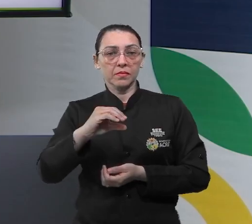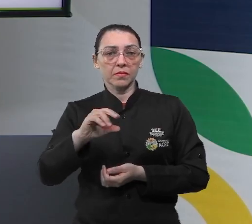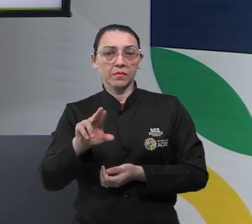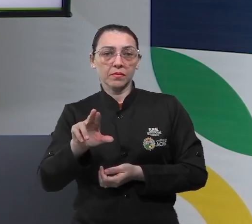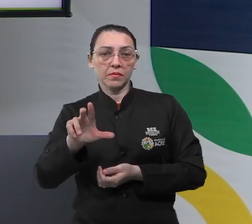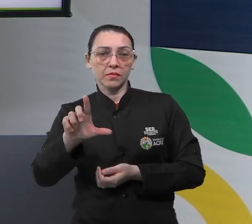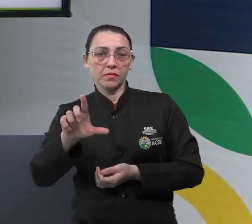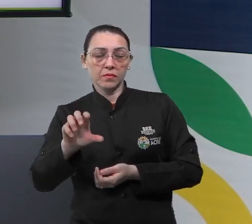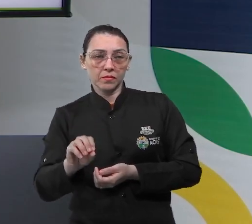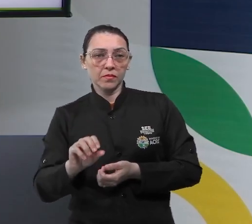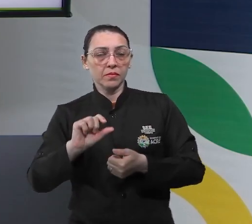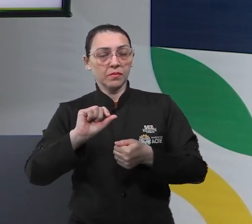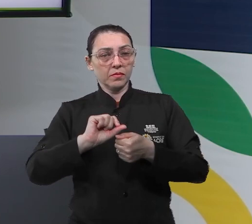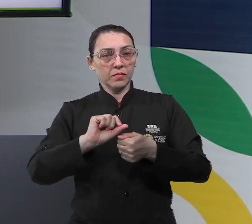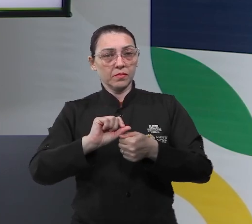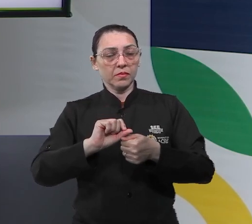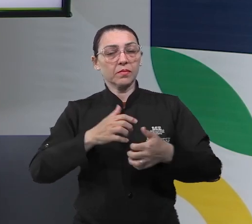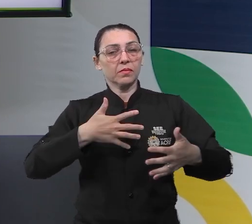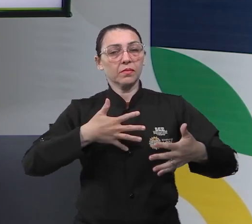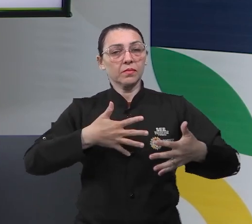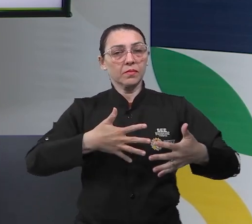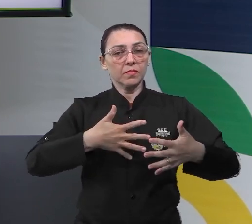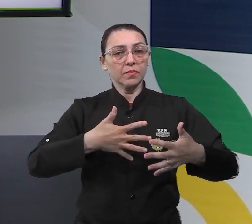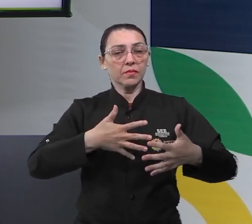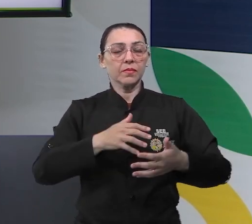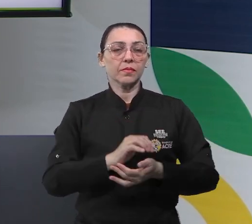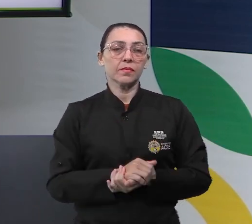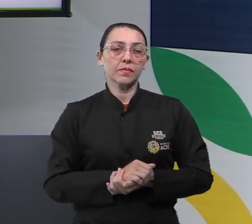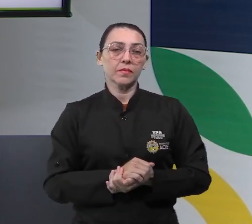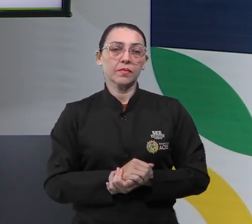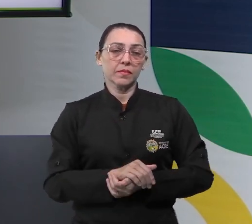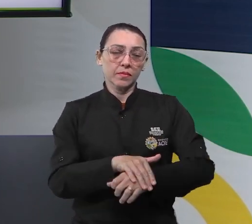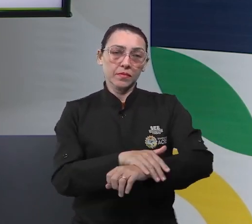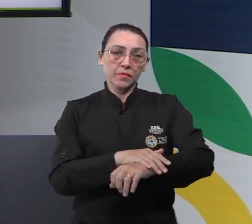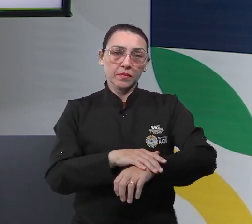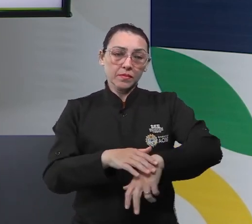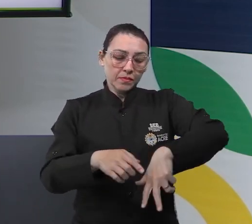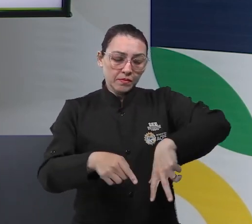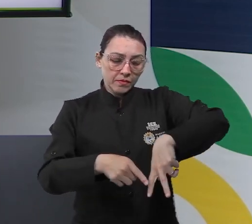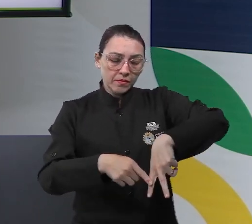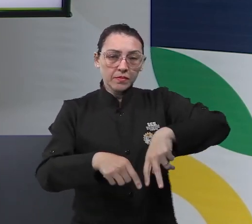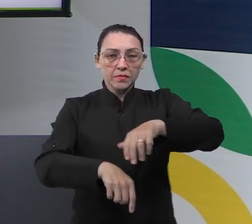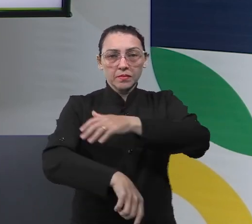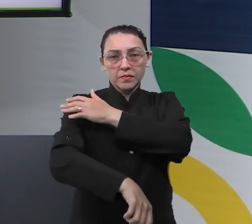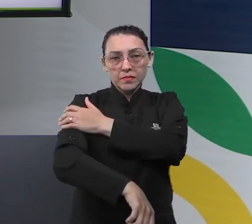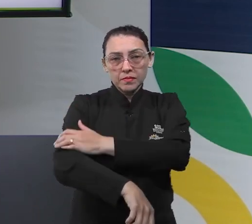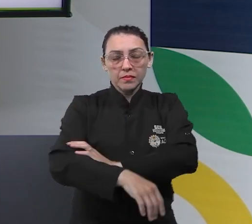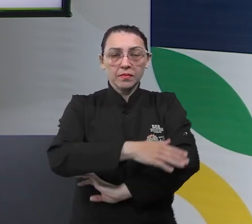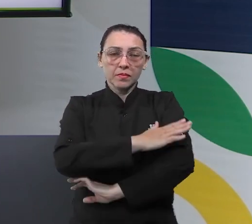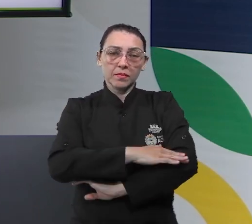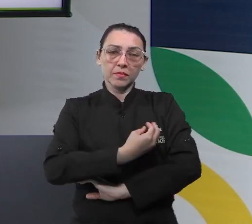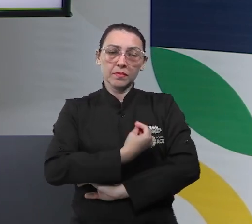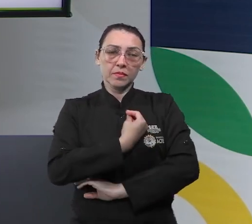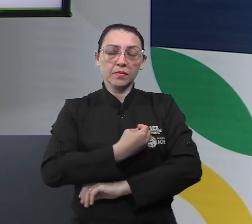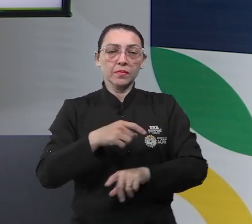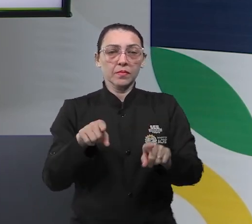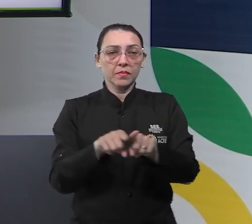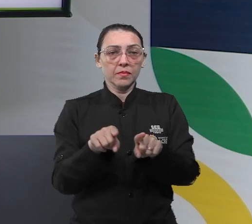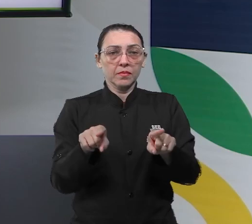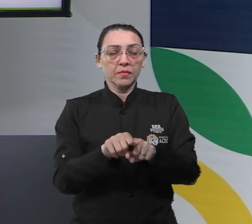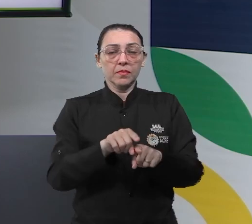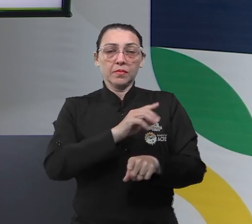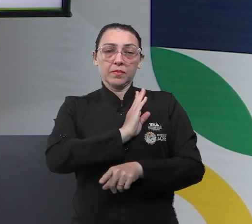fazem a formação dos músculos, tanto da perna como do braço. Está presente também no músculo